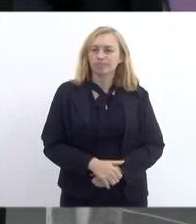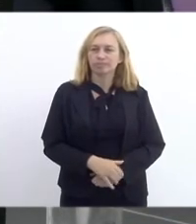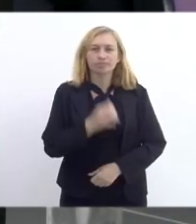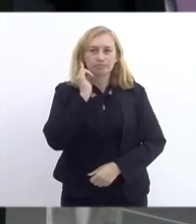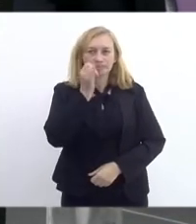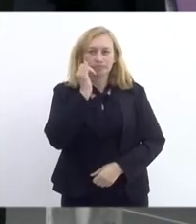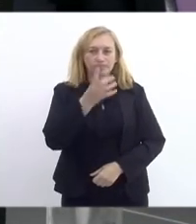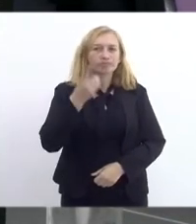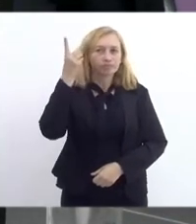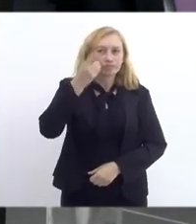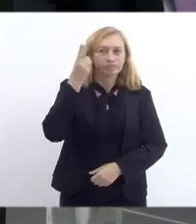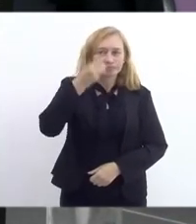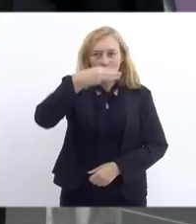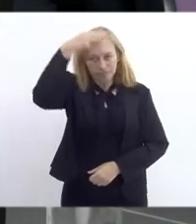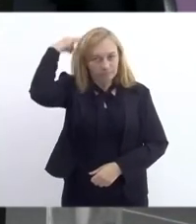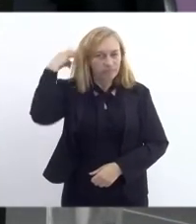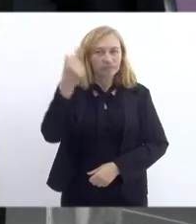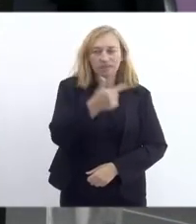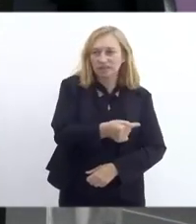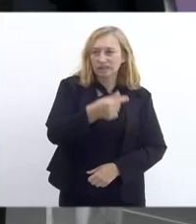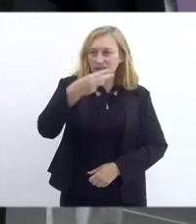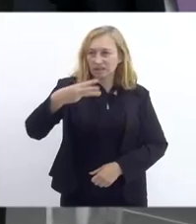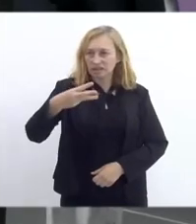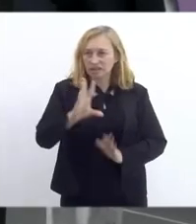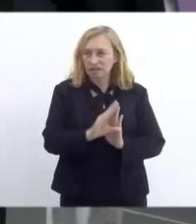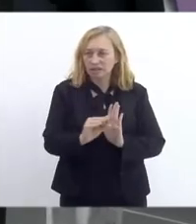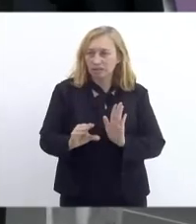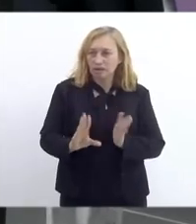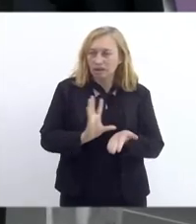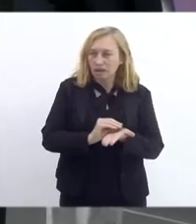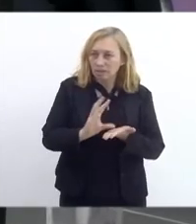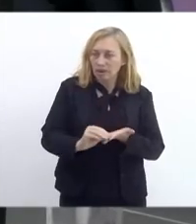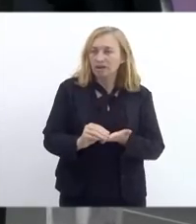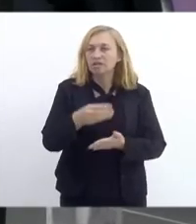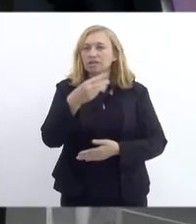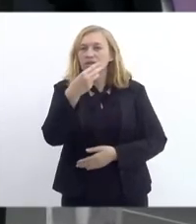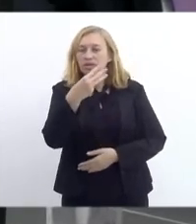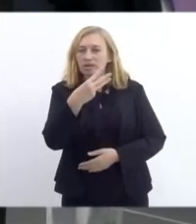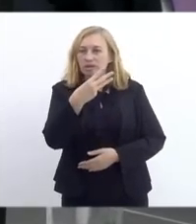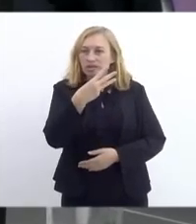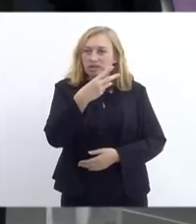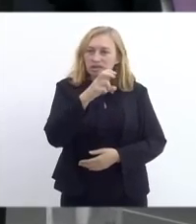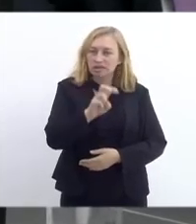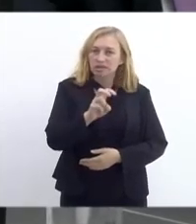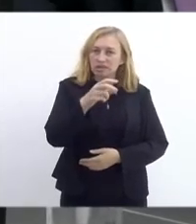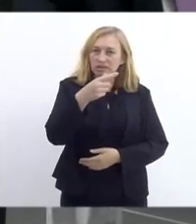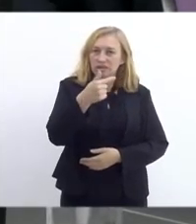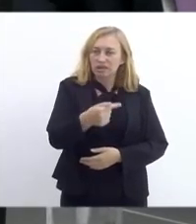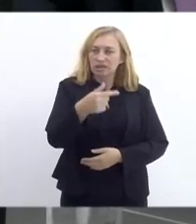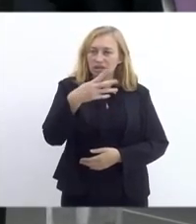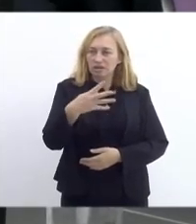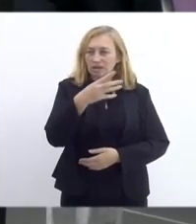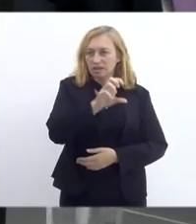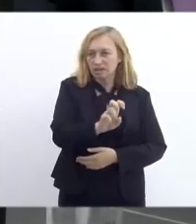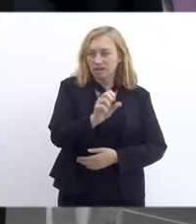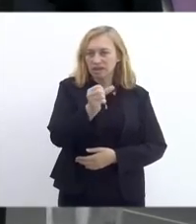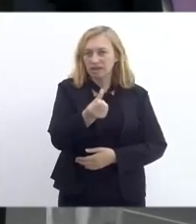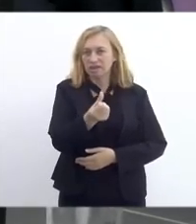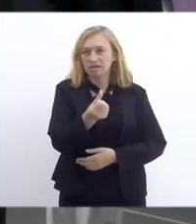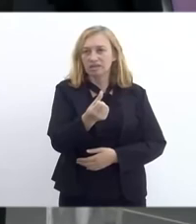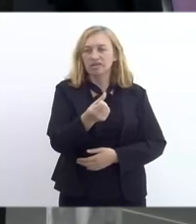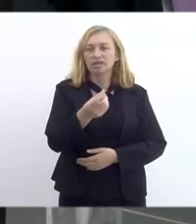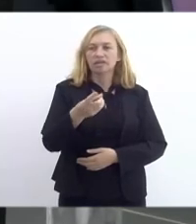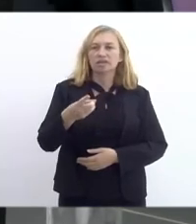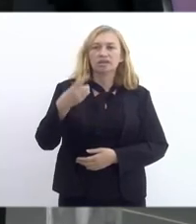Relator deputado Márcio Pacheco, 73 da pauta. Projeto de lei 5402/22, autoria do deputado Alana Passos. Parecer pela constitucionalidade com